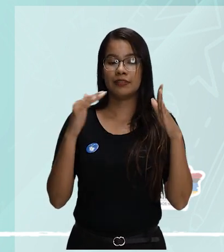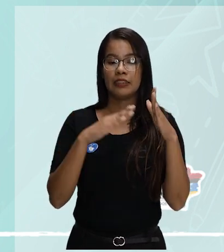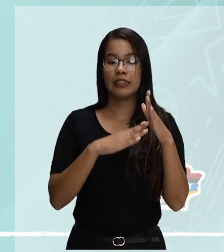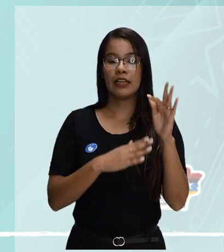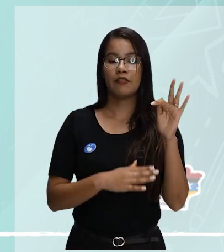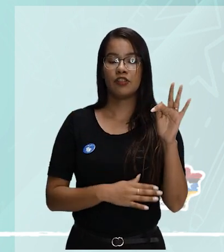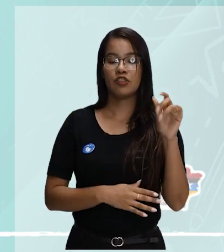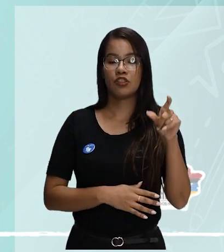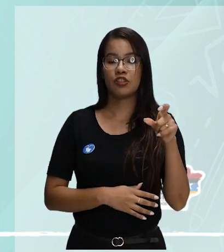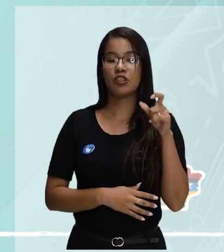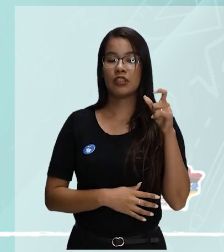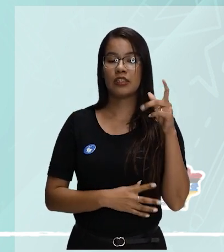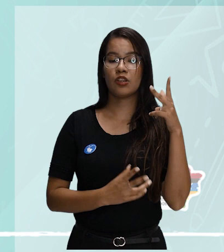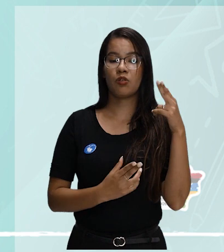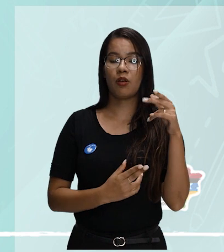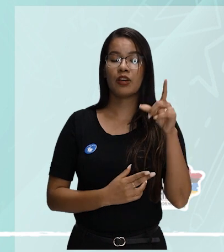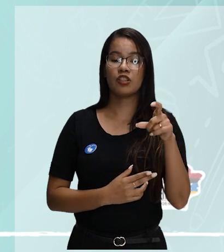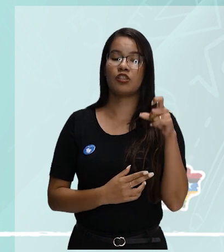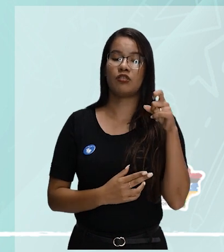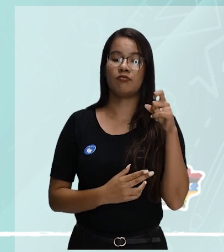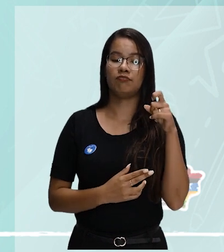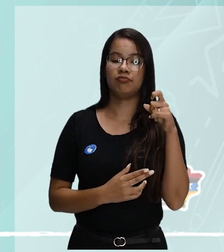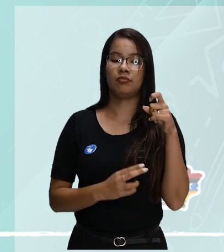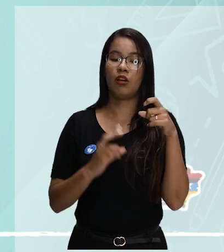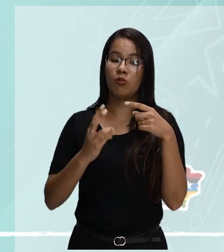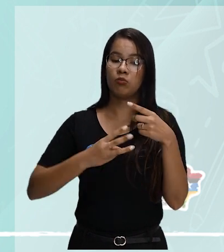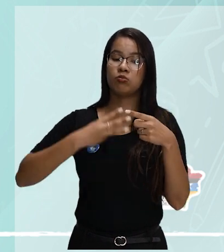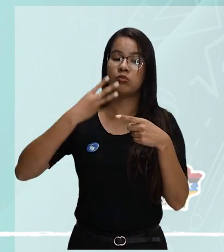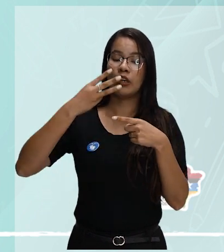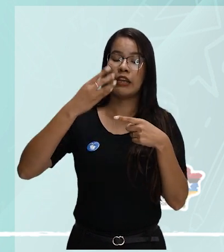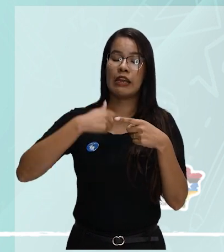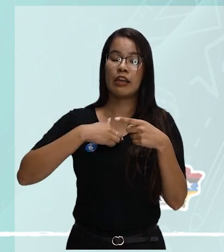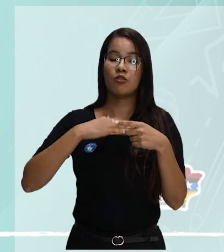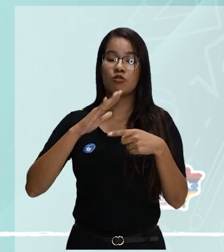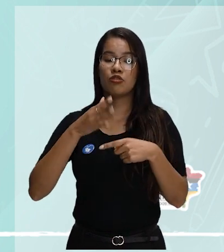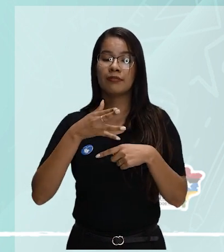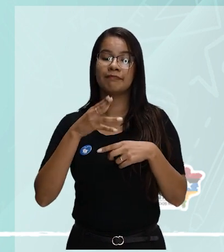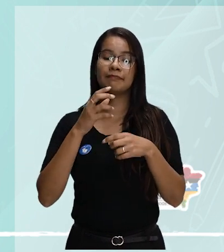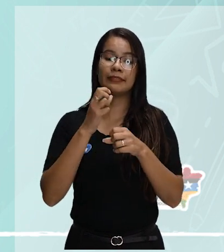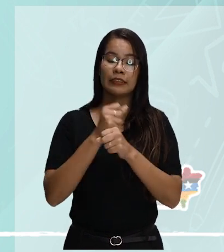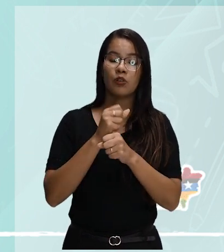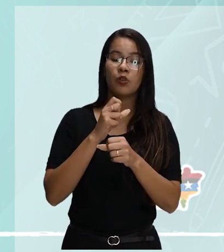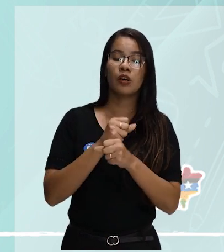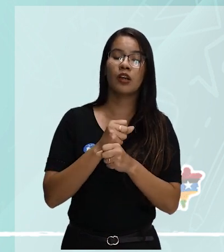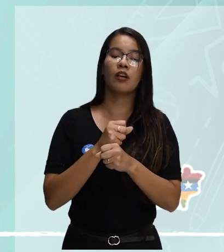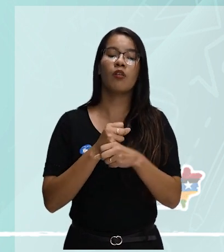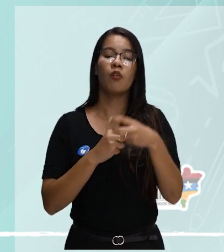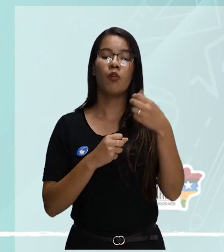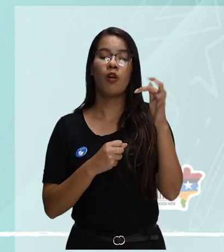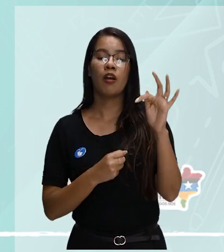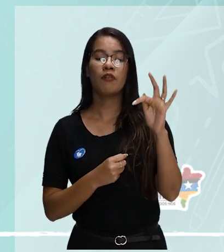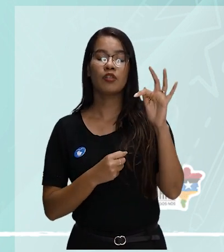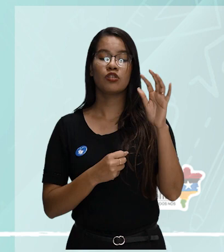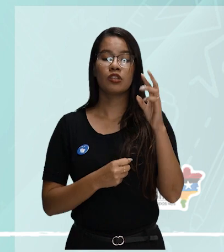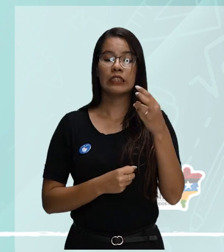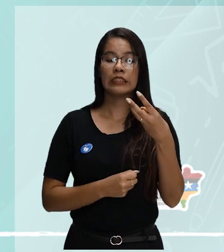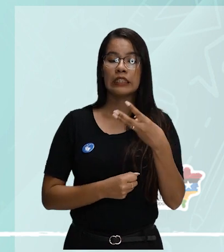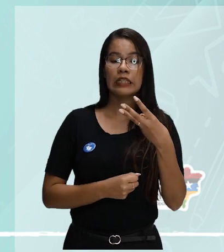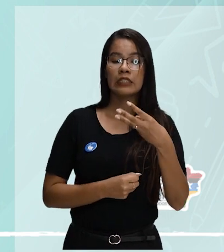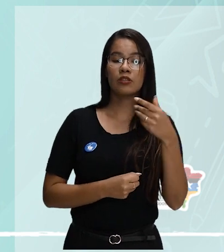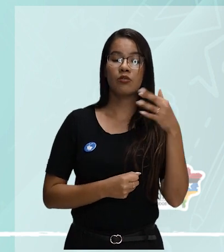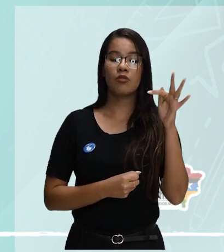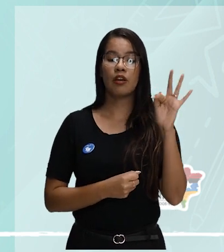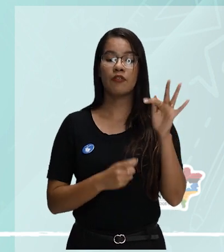x ao cubo. Tá? X ao cubo. Eu calculei o f de 3 e calculei o f de menos 3. Dois